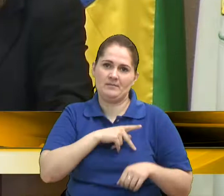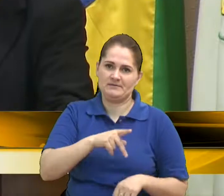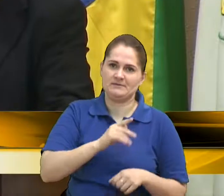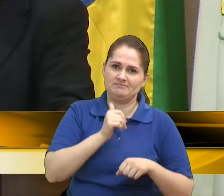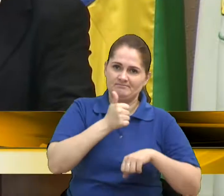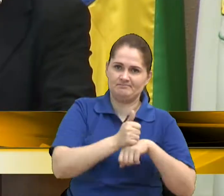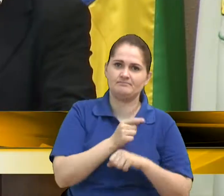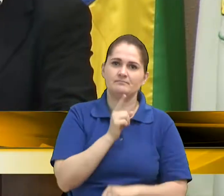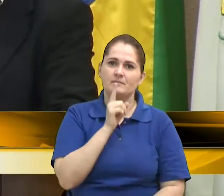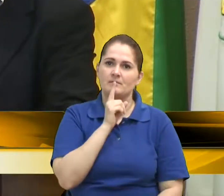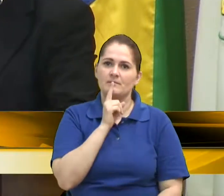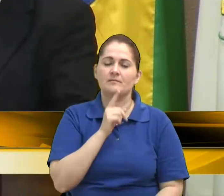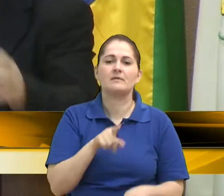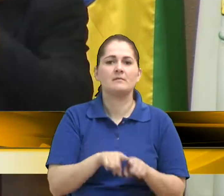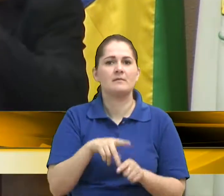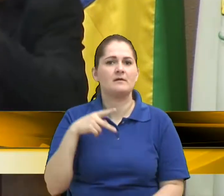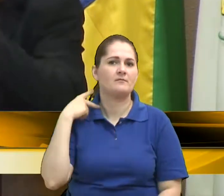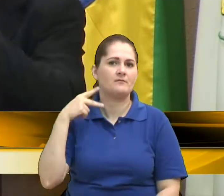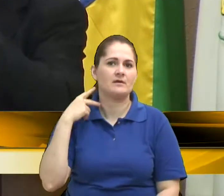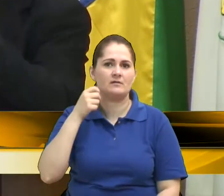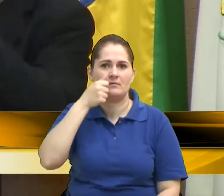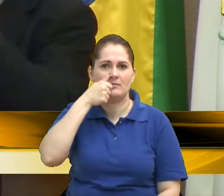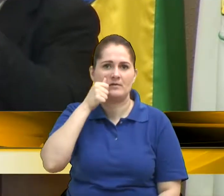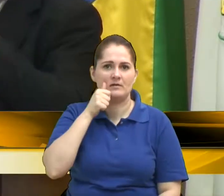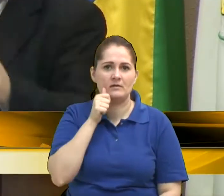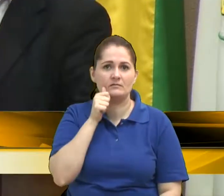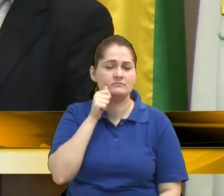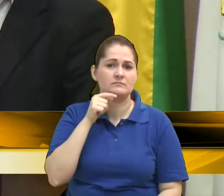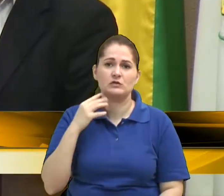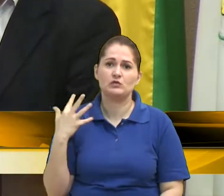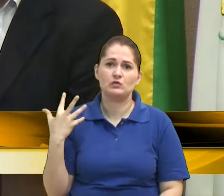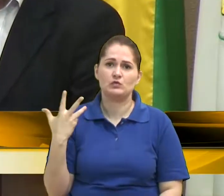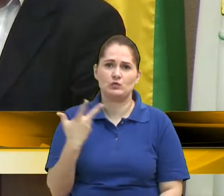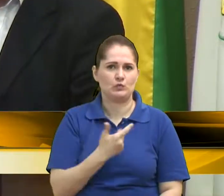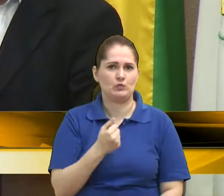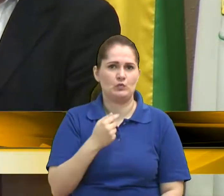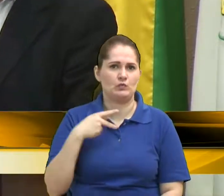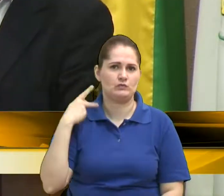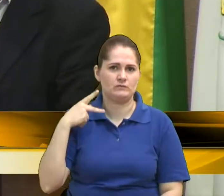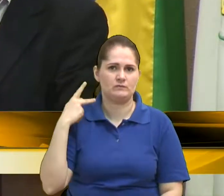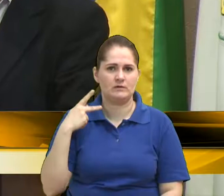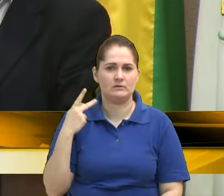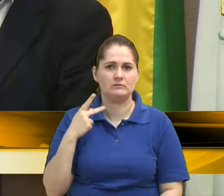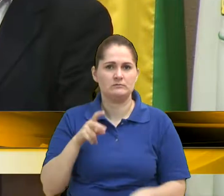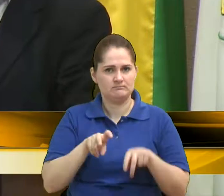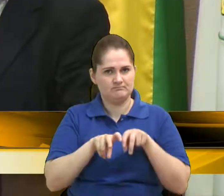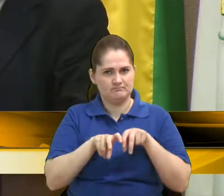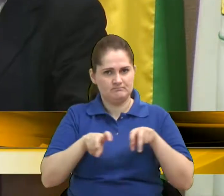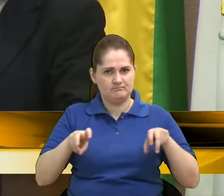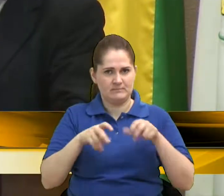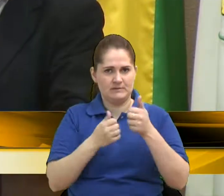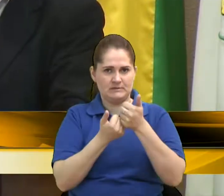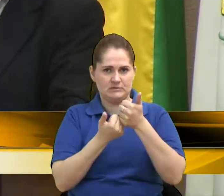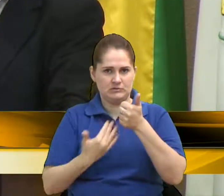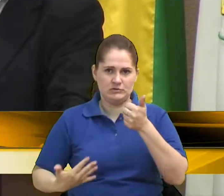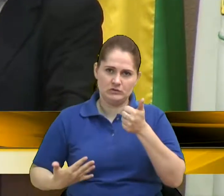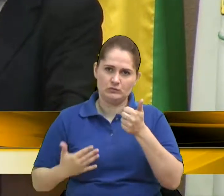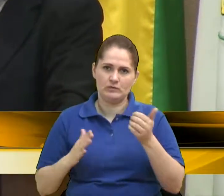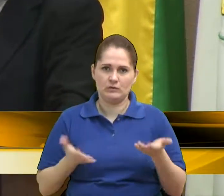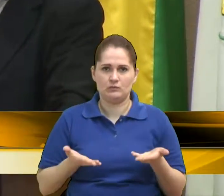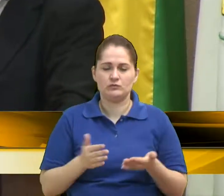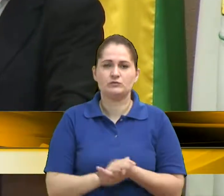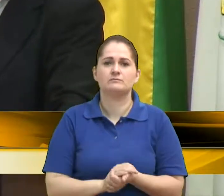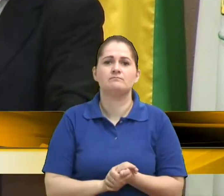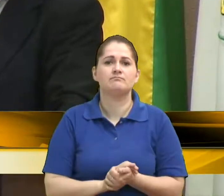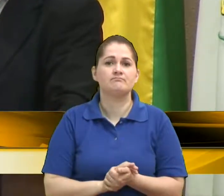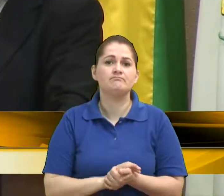institui alimentação diferenciada em escolas municipais para aqueles alunos intolerantes ao glúten e à